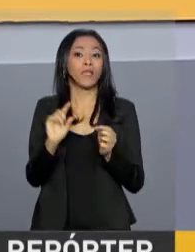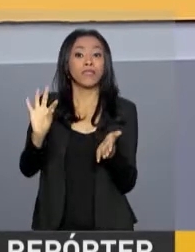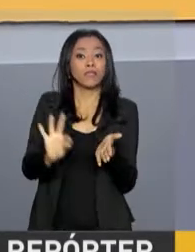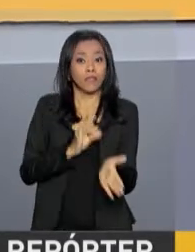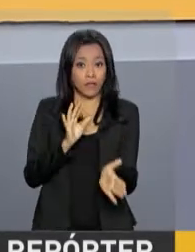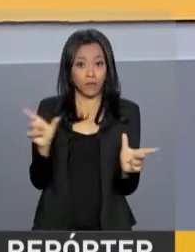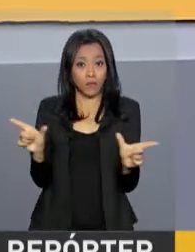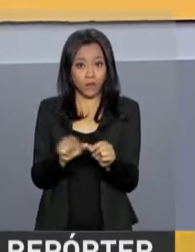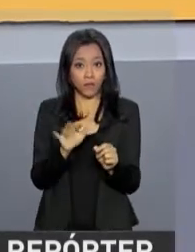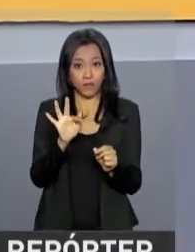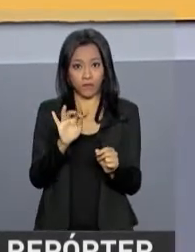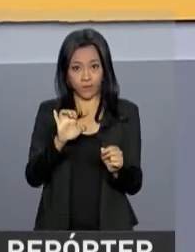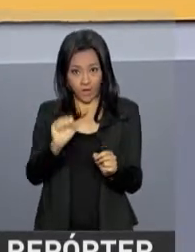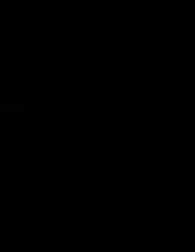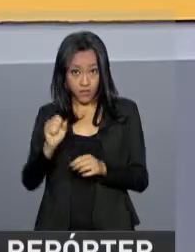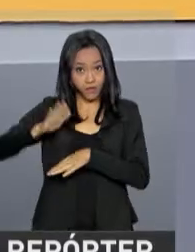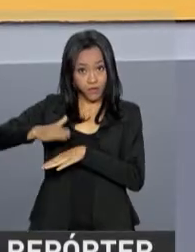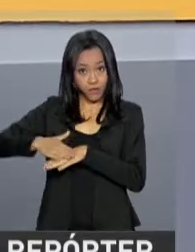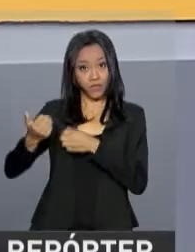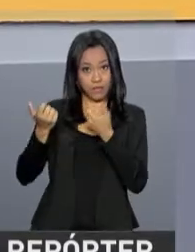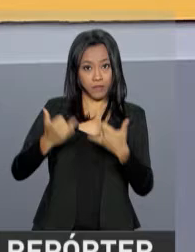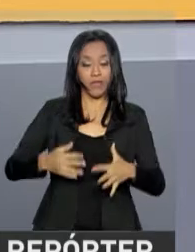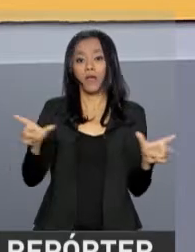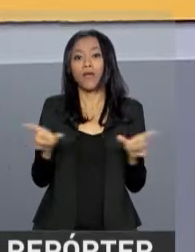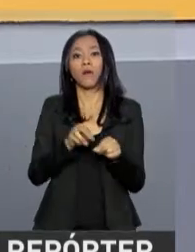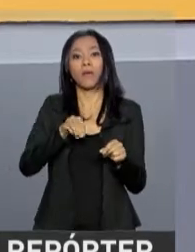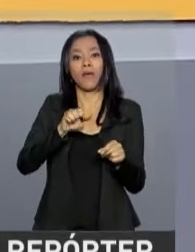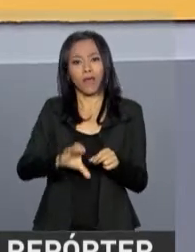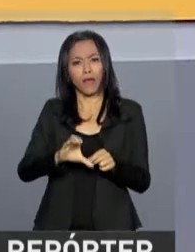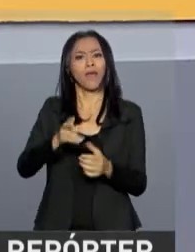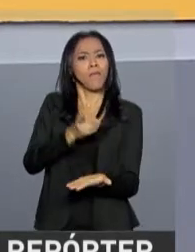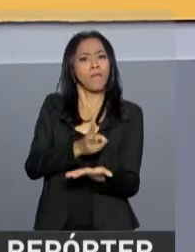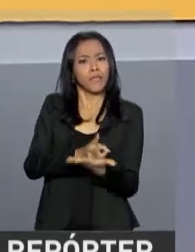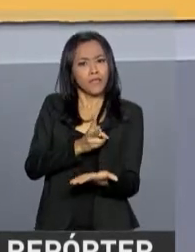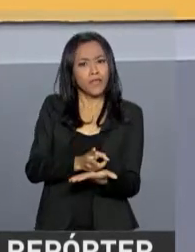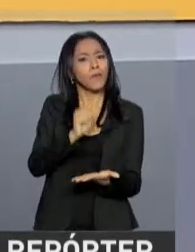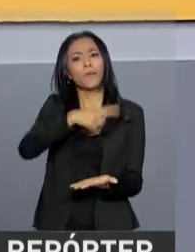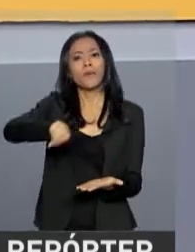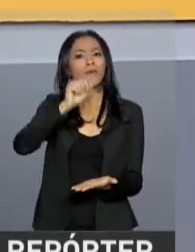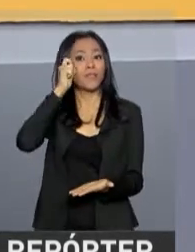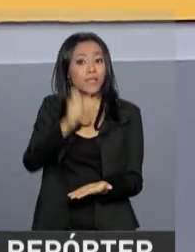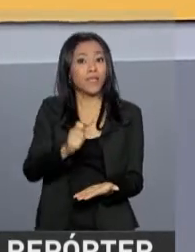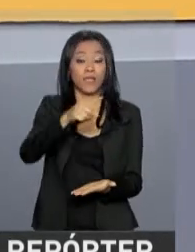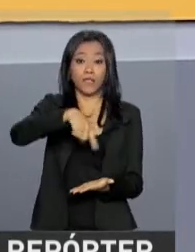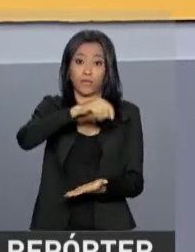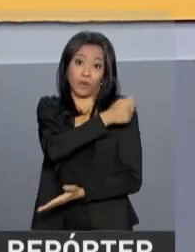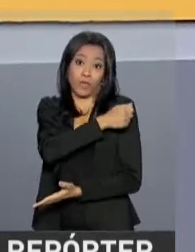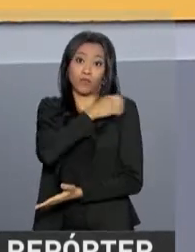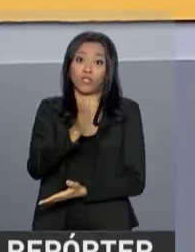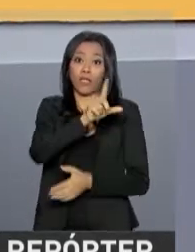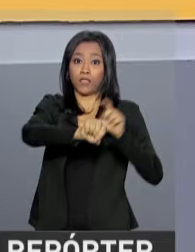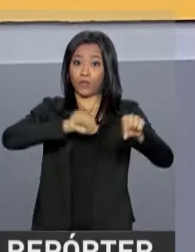Seleção. Segundo o Ministério da Educação, a prorrogação do prazo para esta data quer preservar os interesses dos estudantes pré-selecionados em